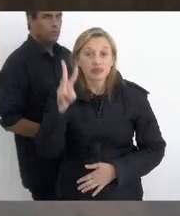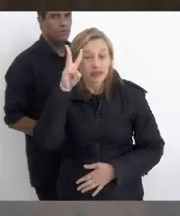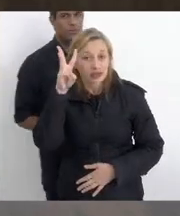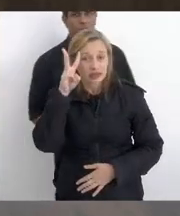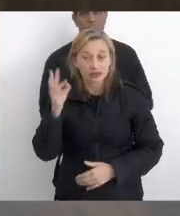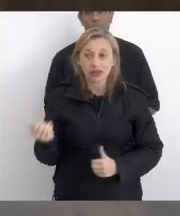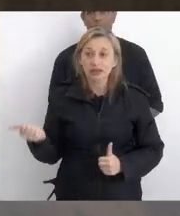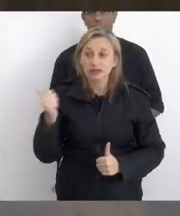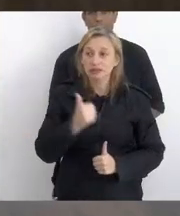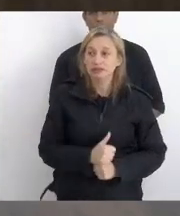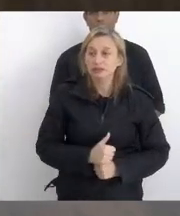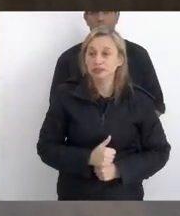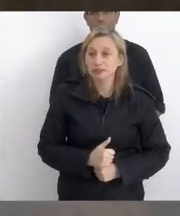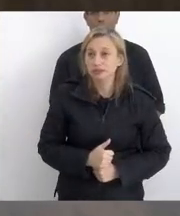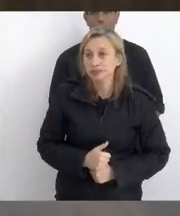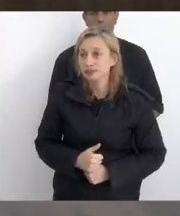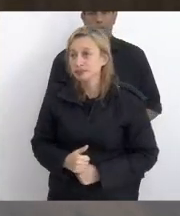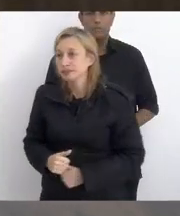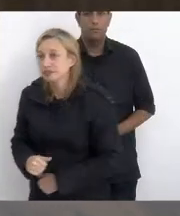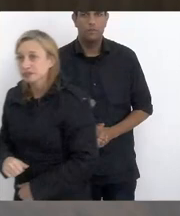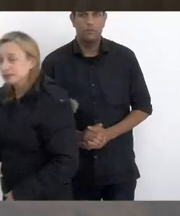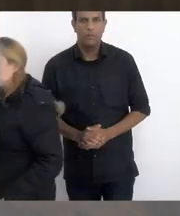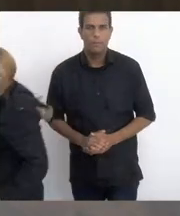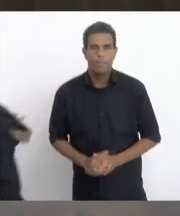terça-feira, confirmando, né,